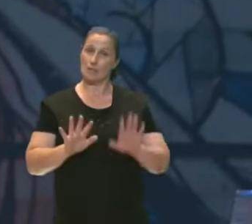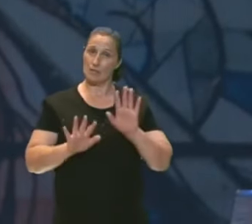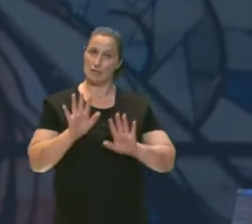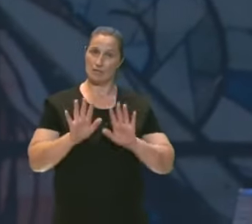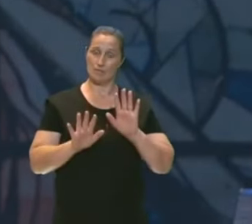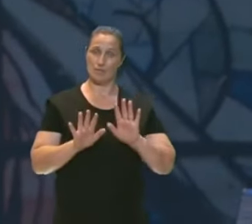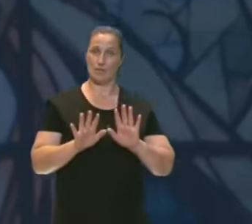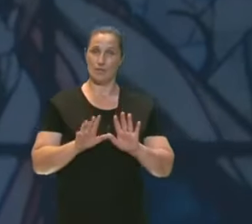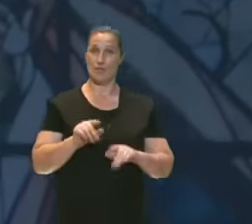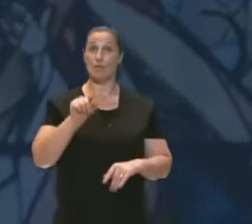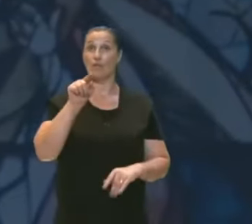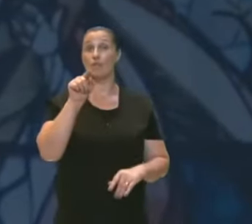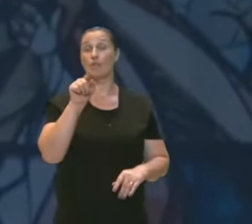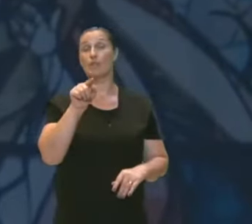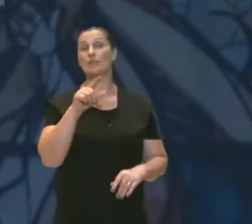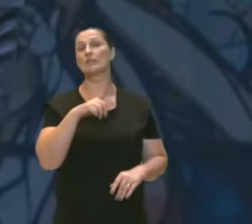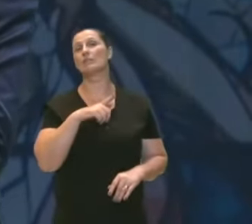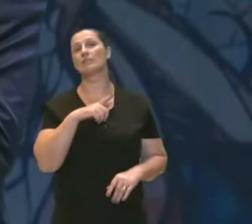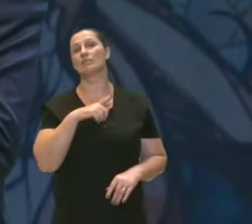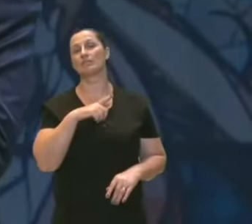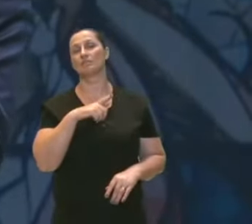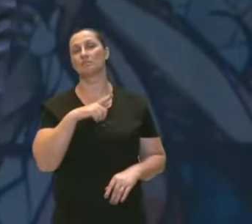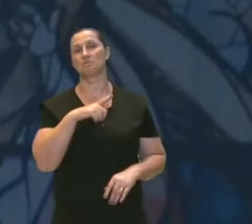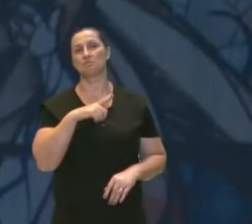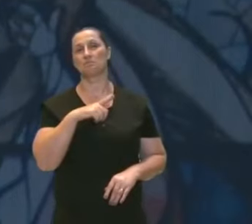Talvez você tenha